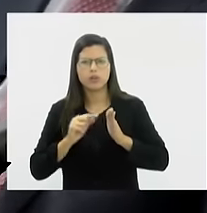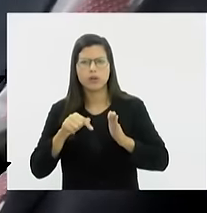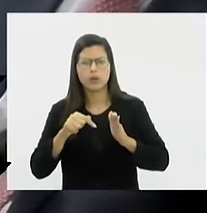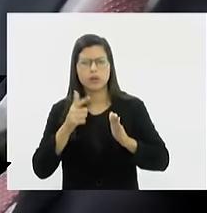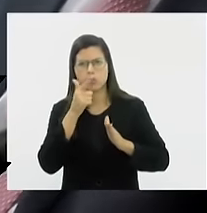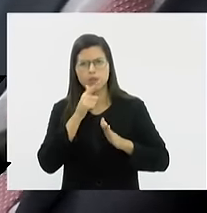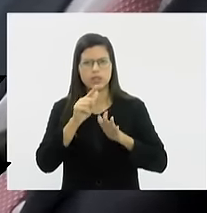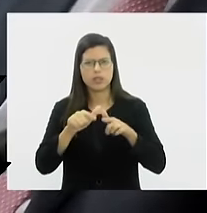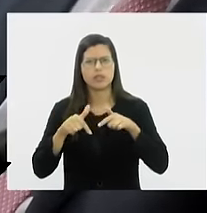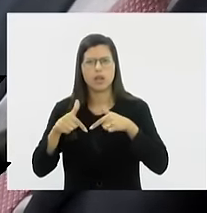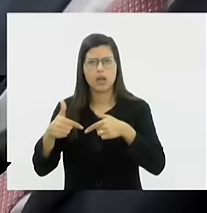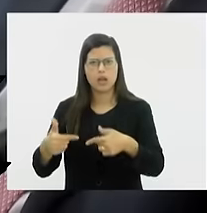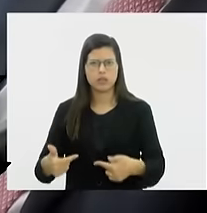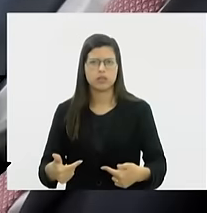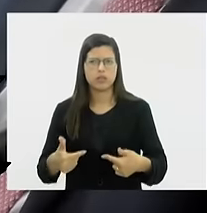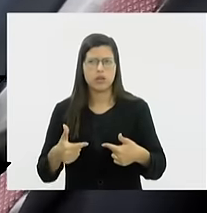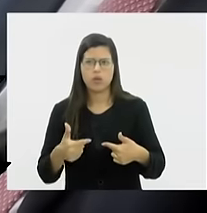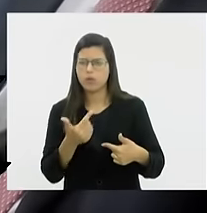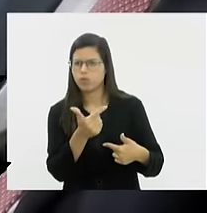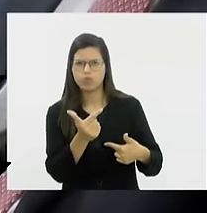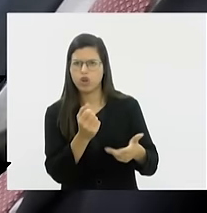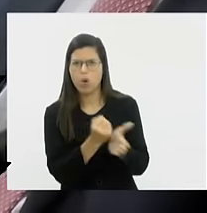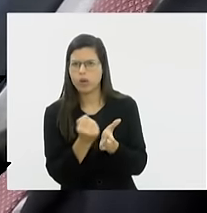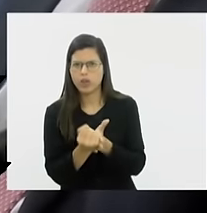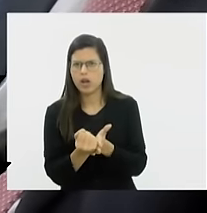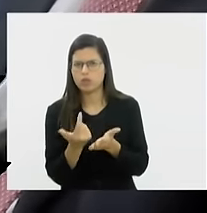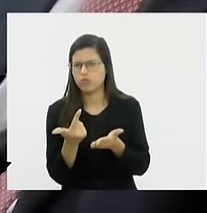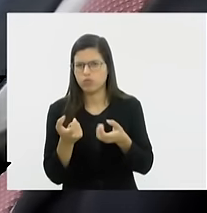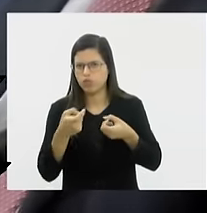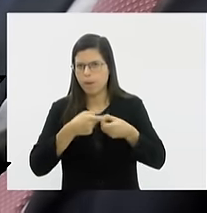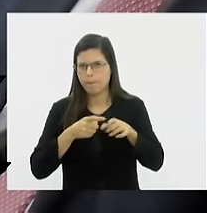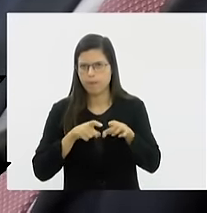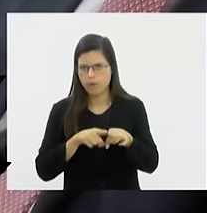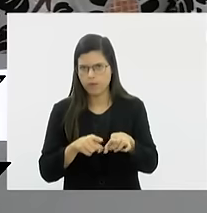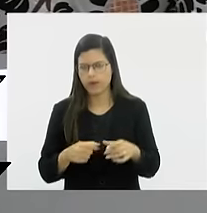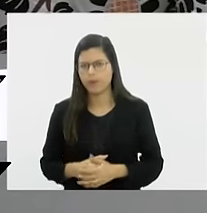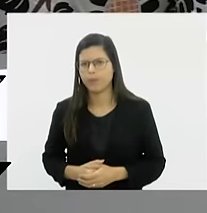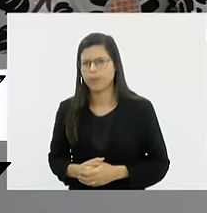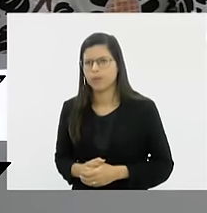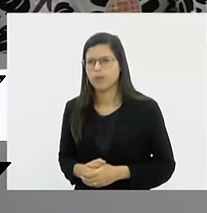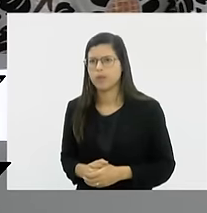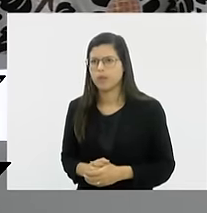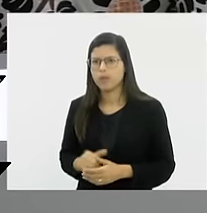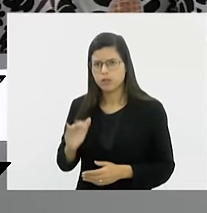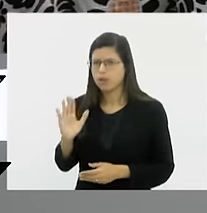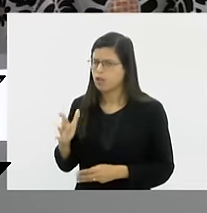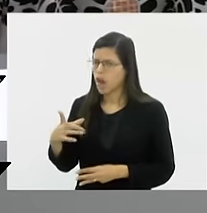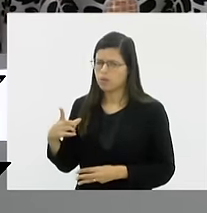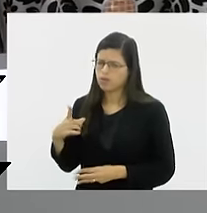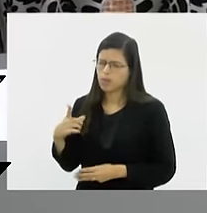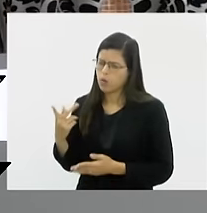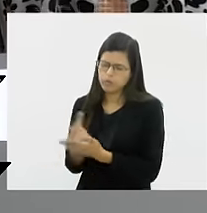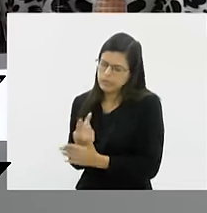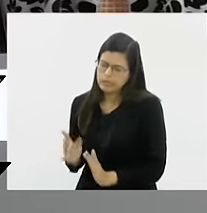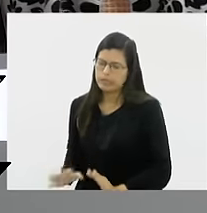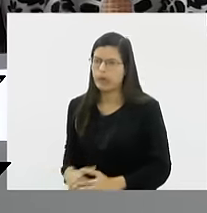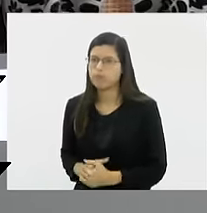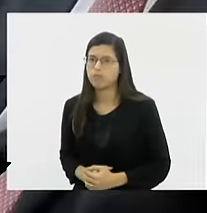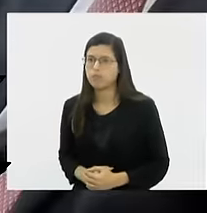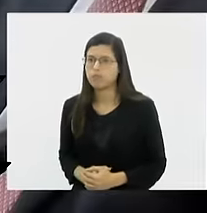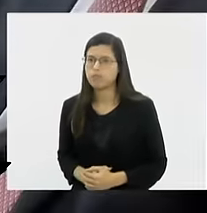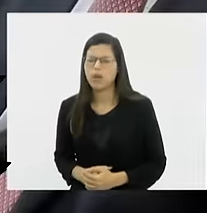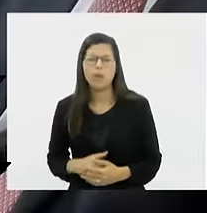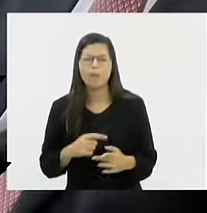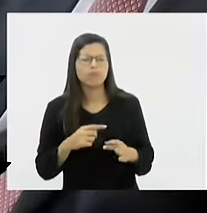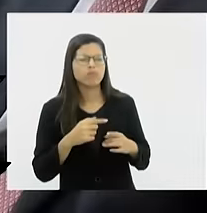operassem sem ter contrato, sem ter convênio? Já vinha sendo operado. Mas por